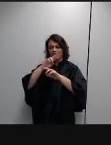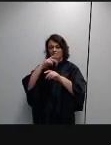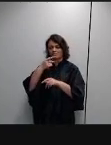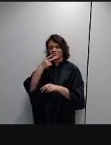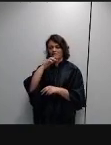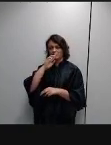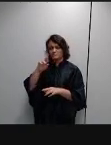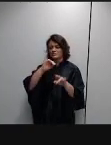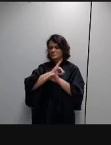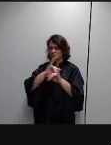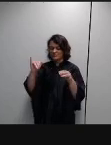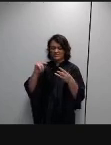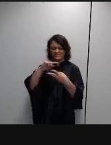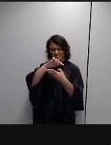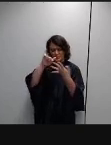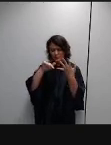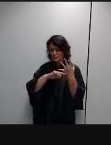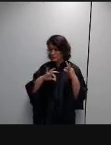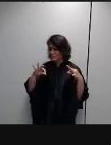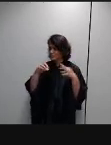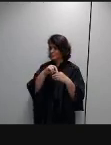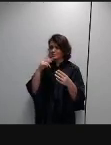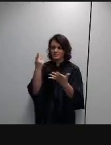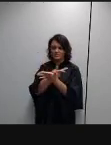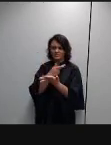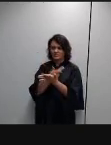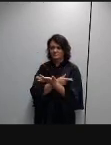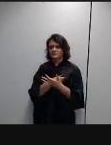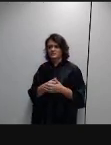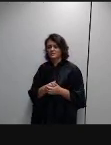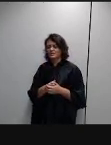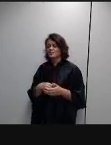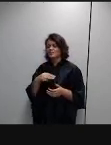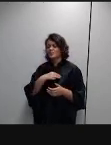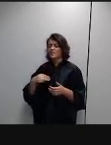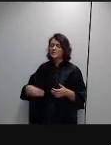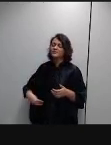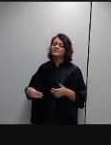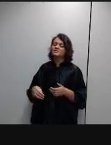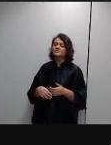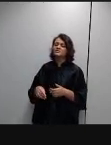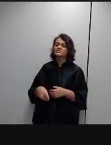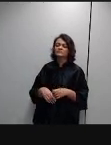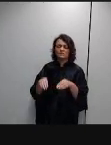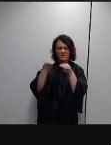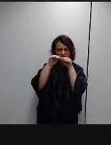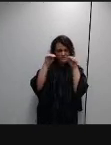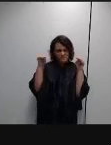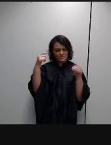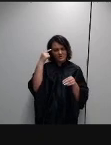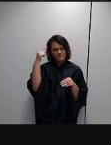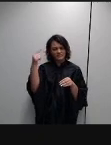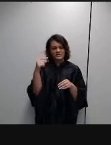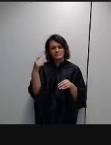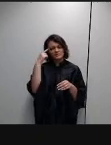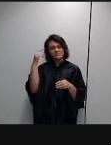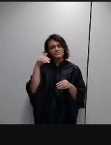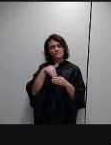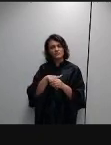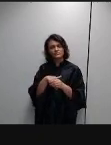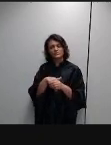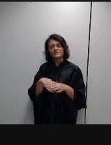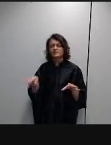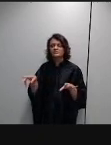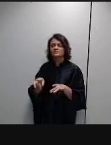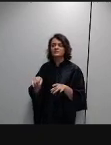porque o ministro kukina realizou o pensamento a vista do meu ponto de vista e na verdade